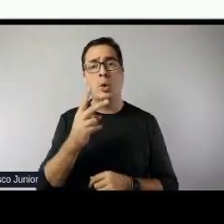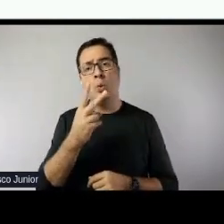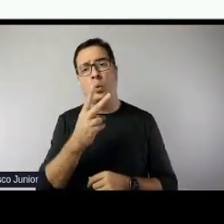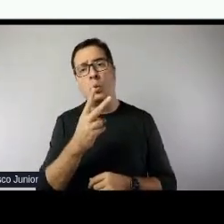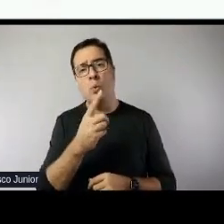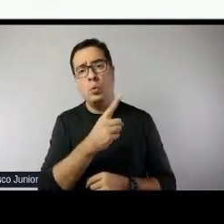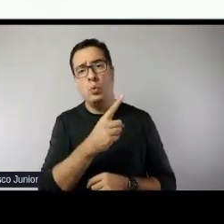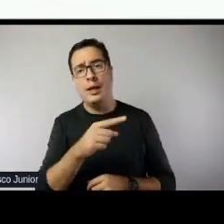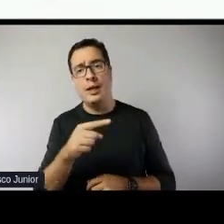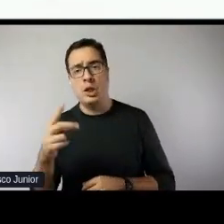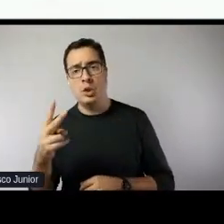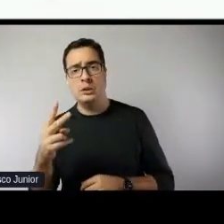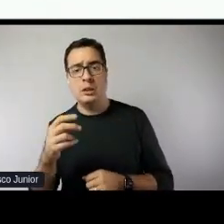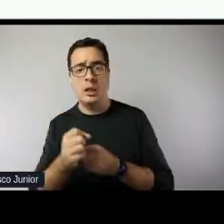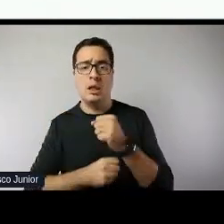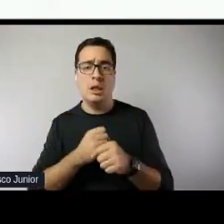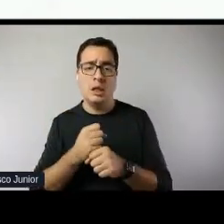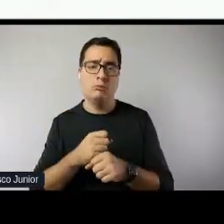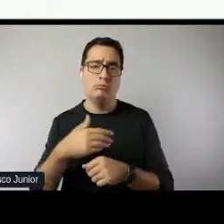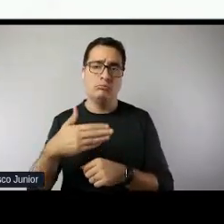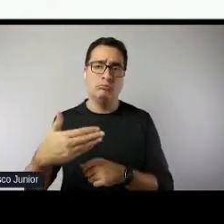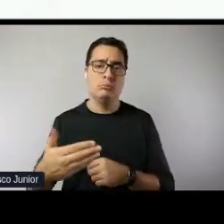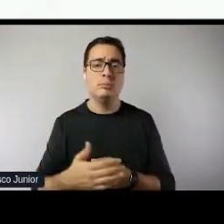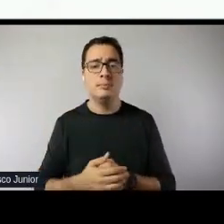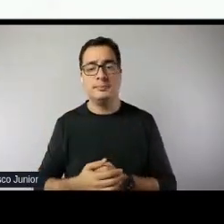anos, etc.